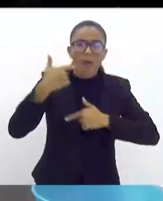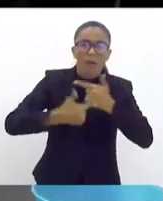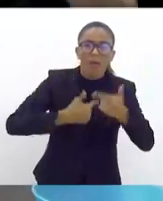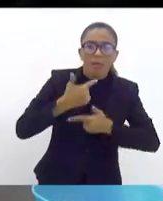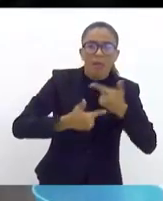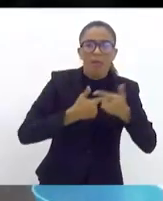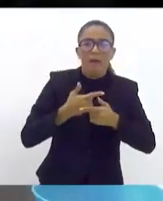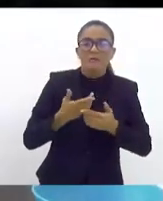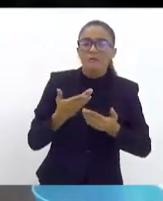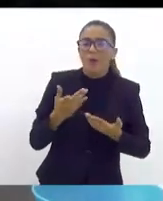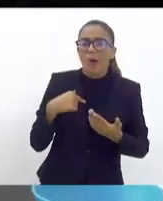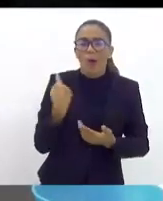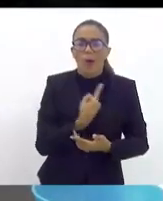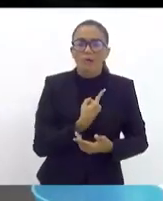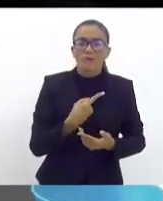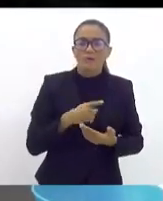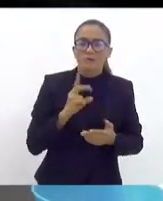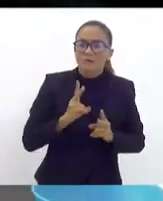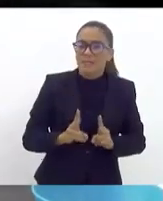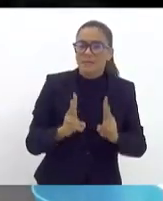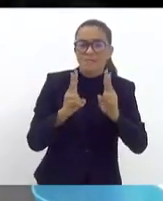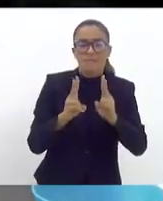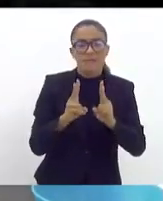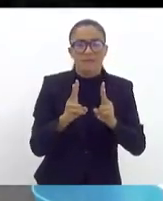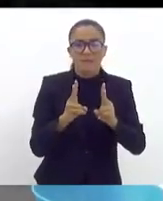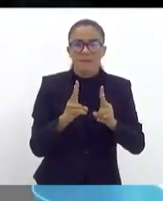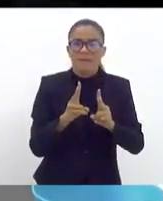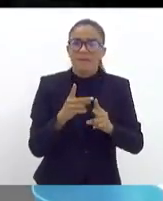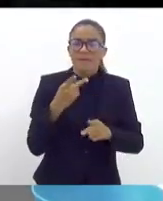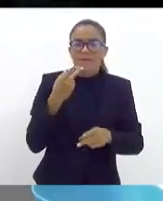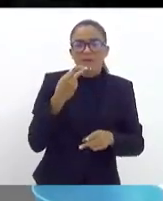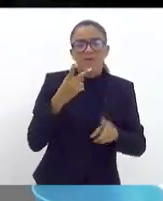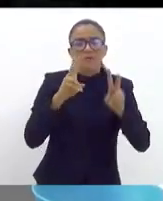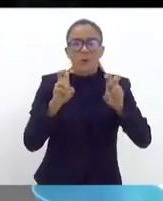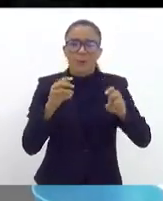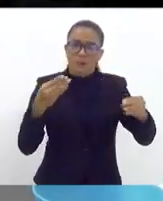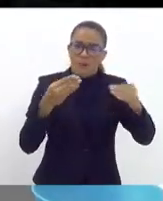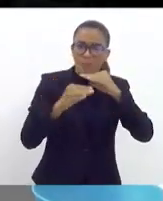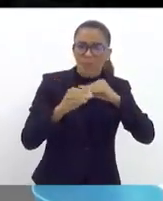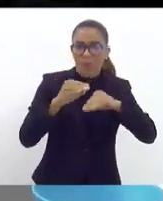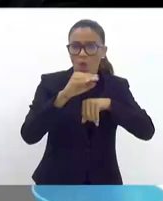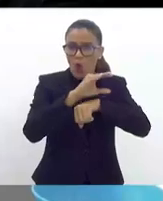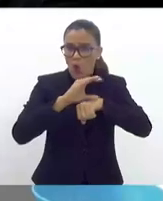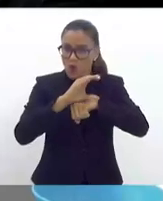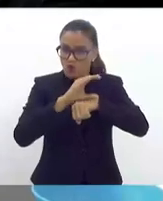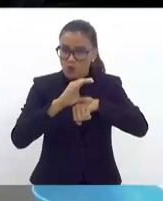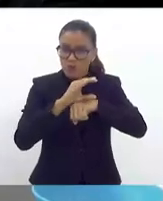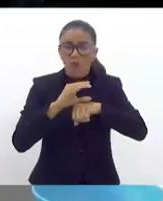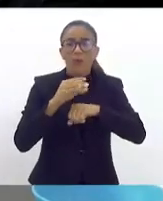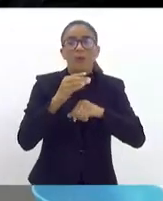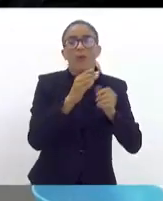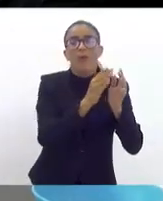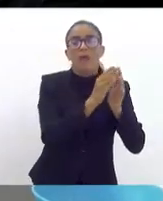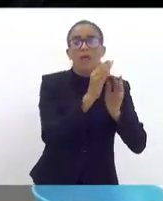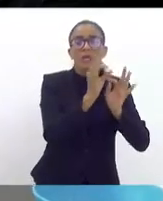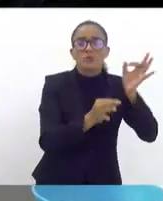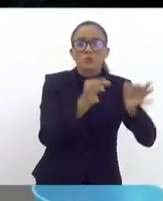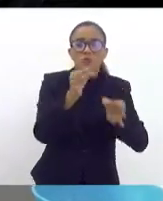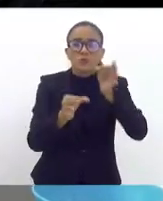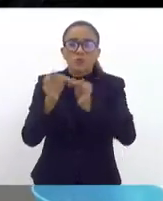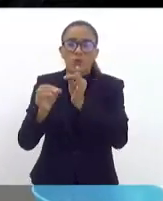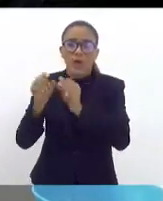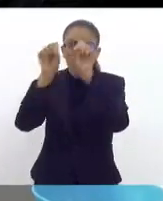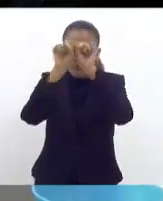recorrer a essas ações de inconstitucionalidade que que tramitam do supremo às vezes